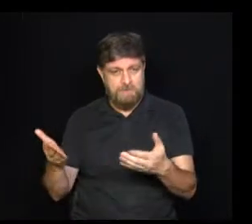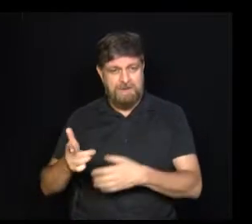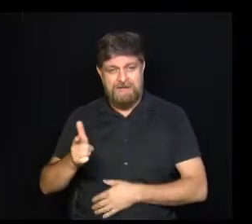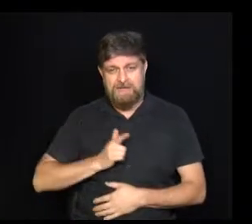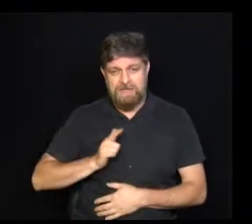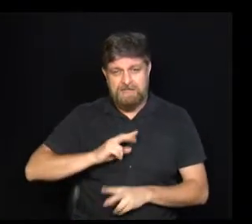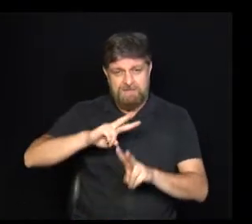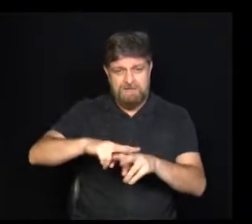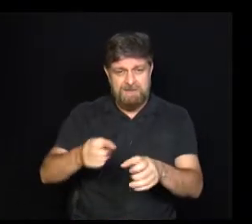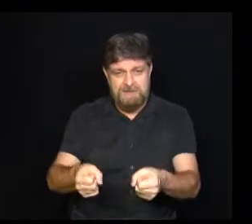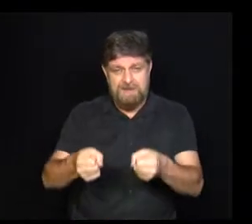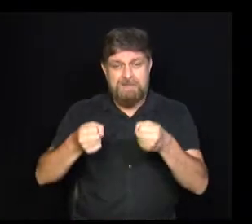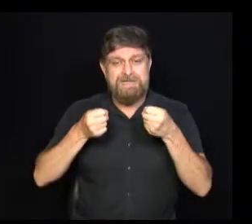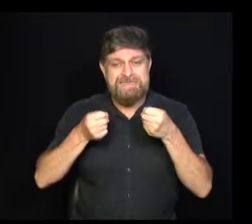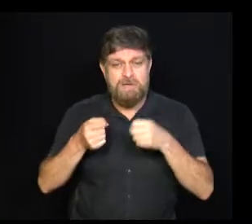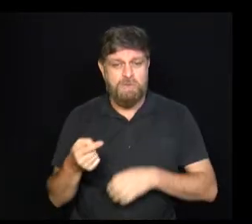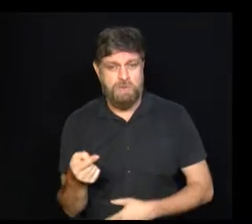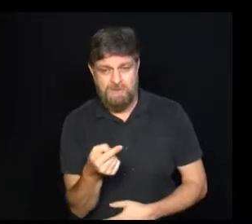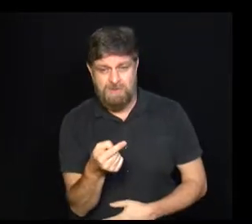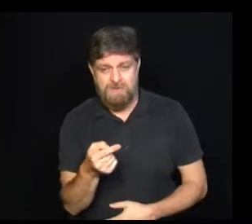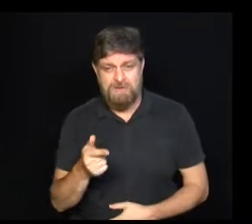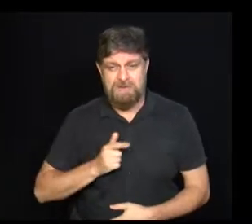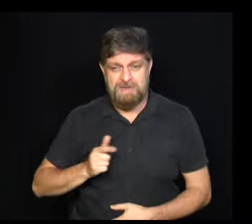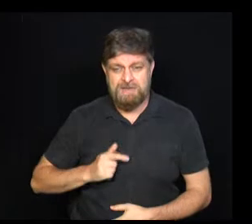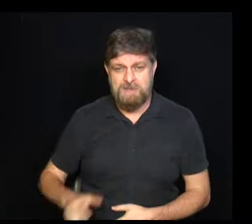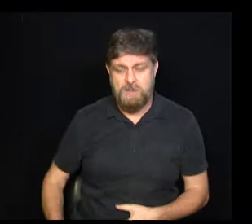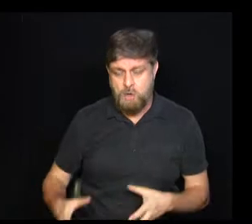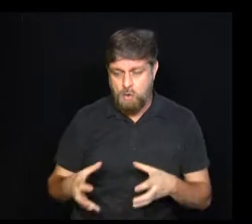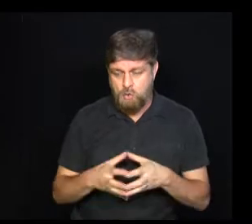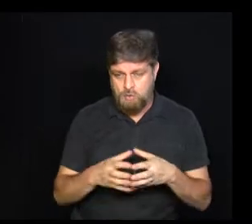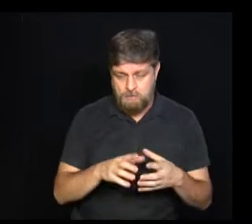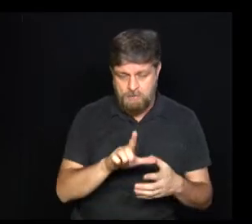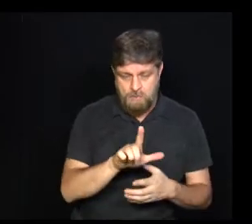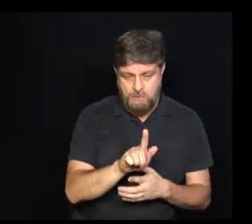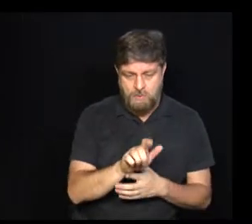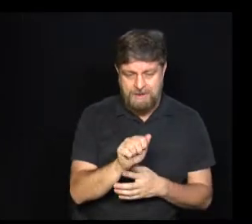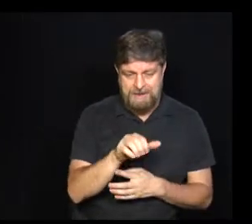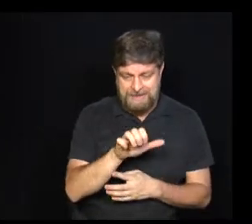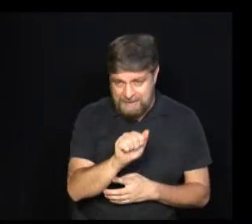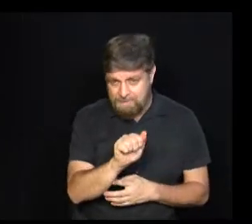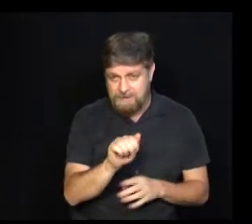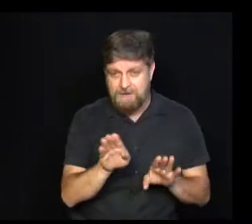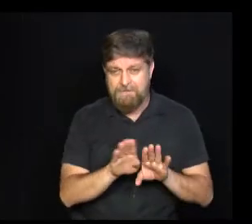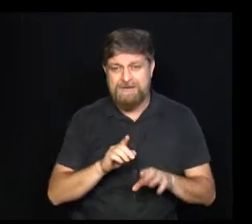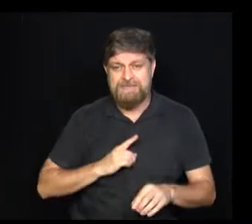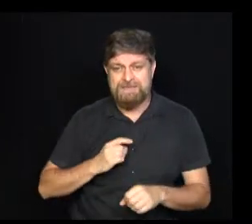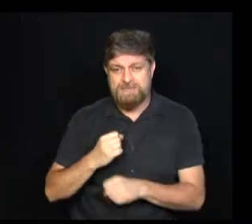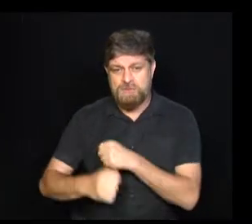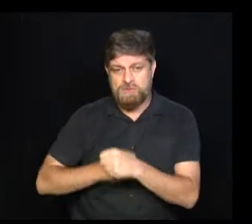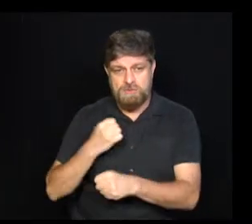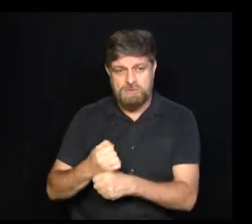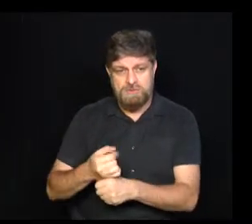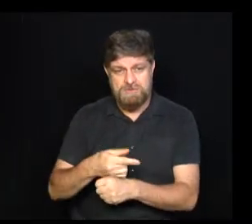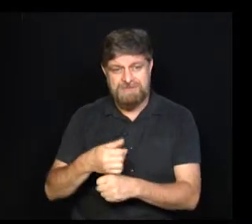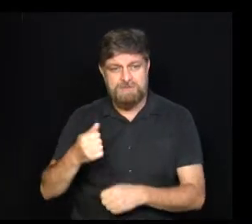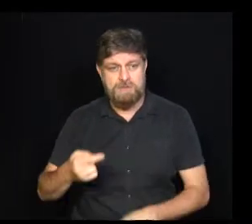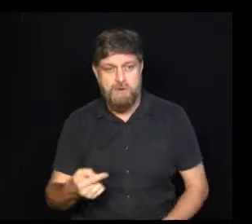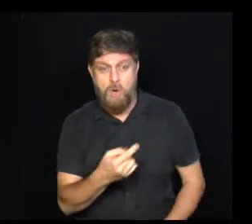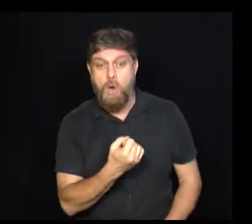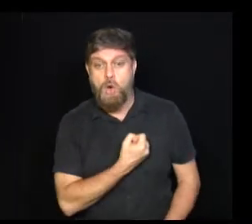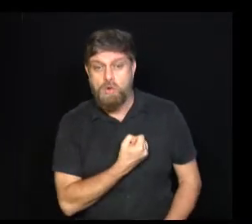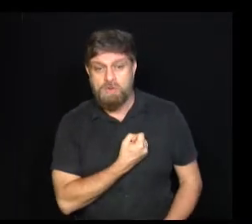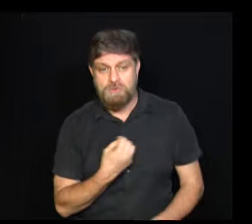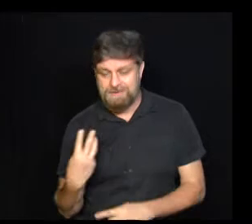prisões por violência doméstica, que não necessariamente apenas da equipe Gama, mas em 2019, 35,